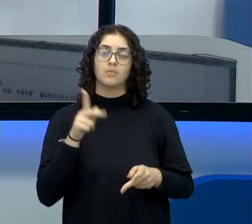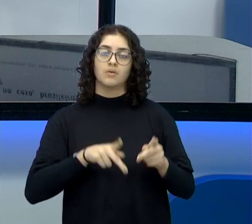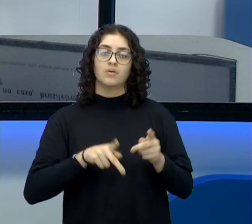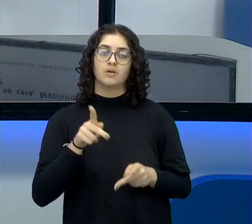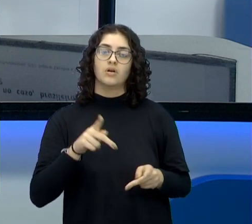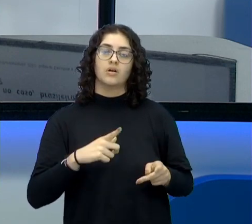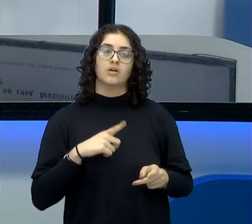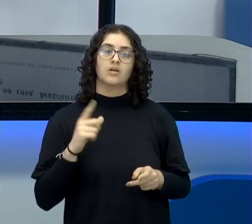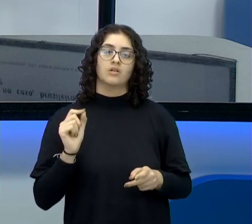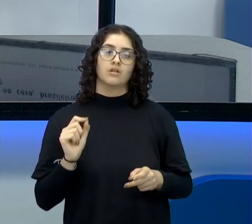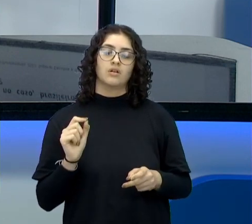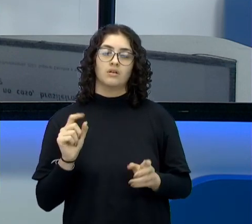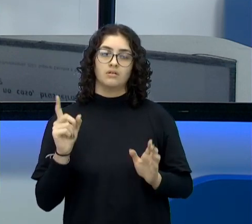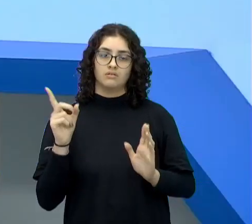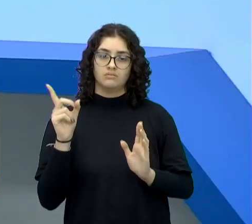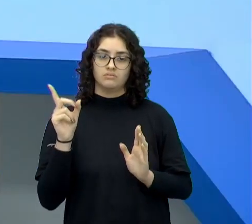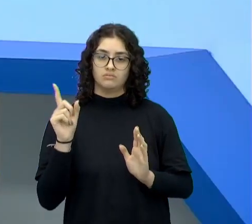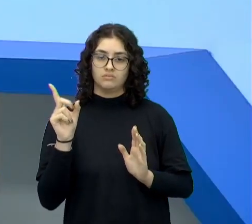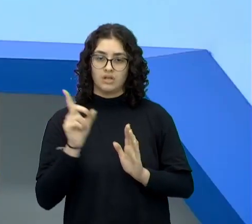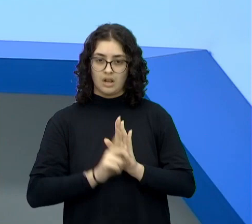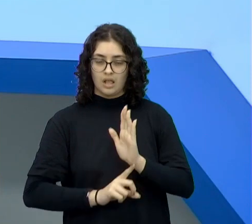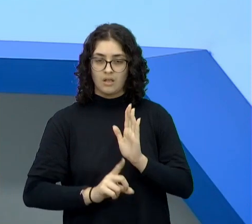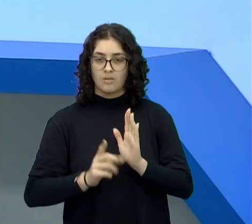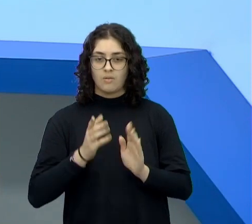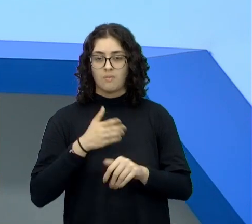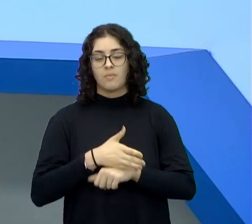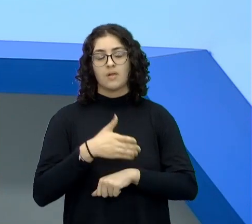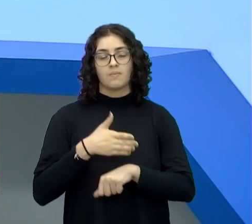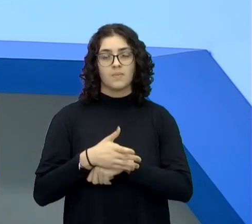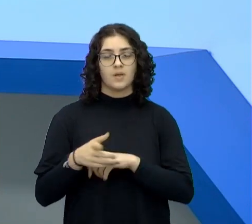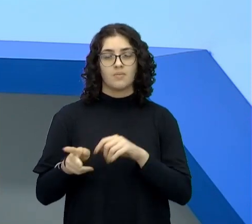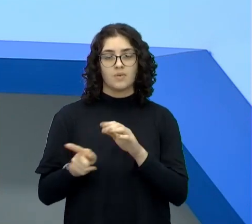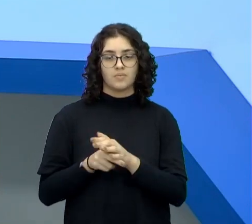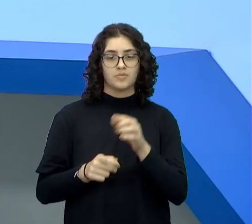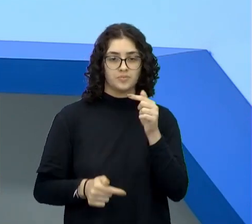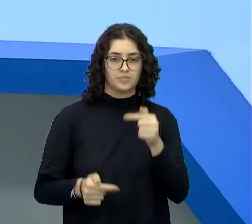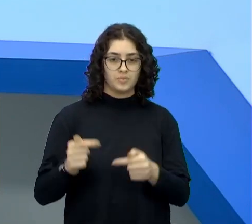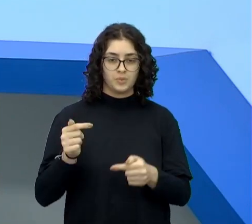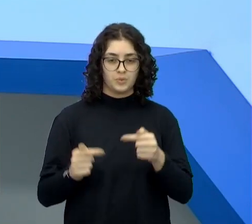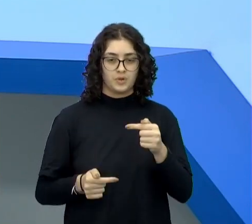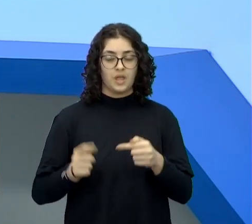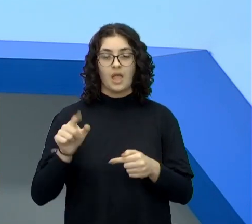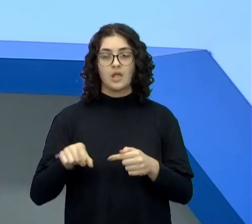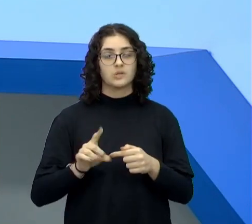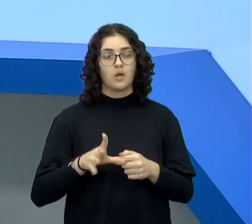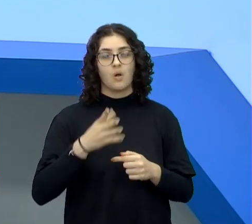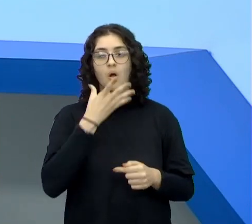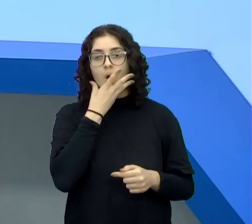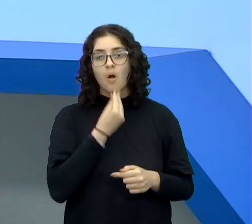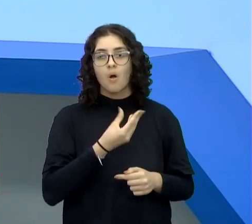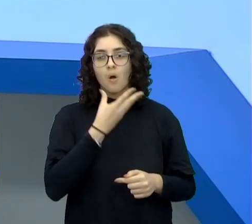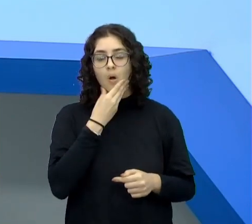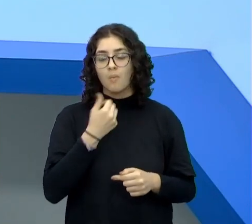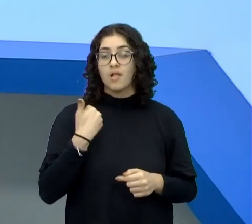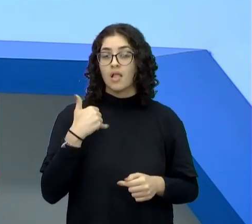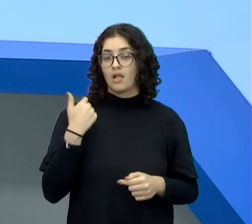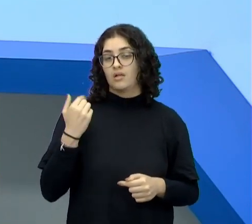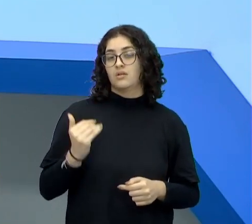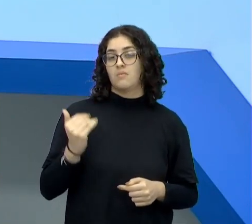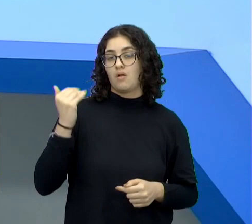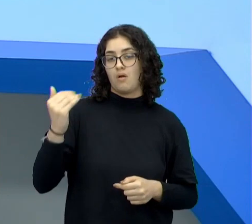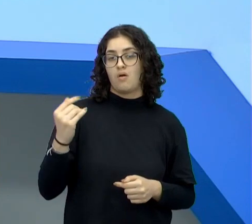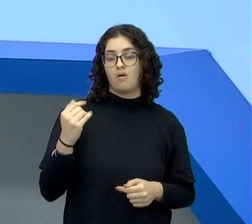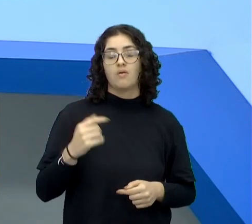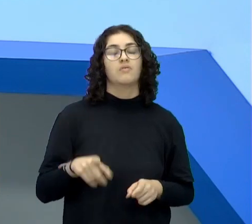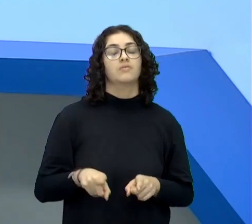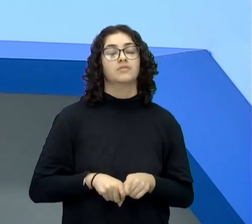tem aí o direito de participar, né, da vida pública, no caso que seriam os homens maiores de idade e